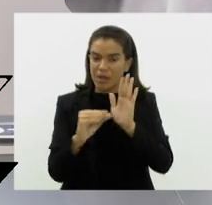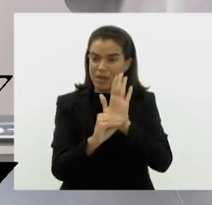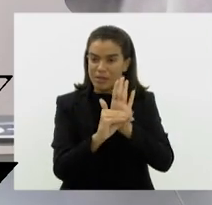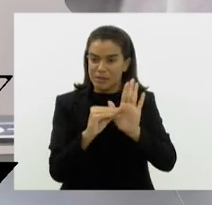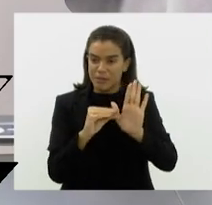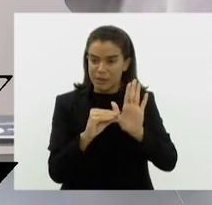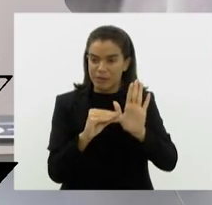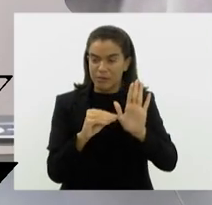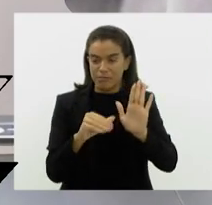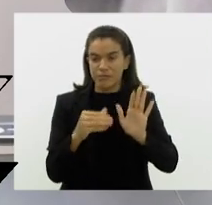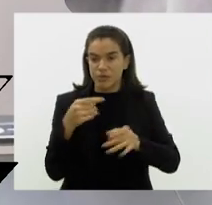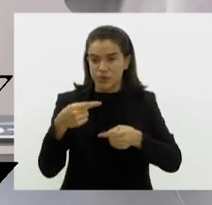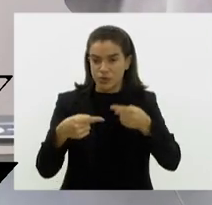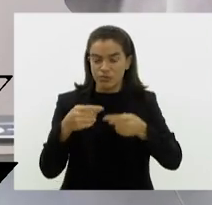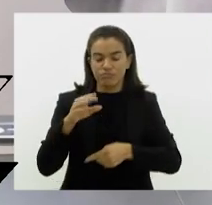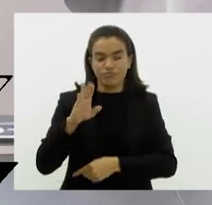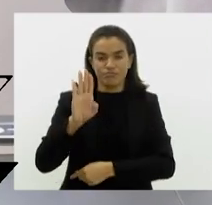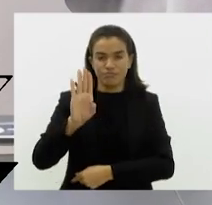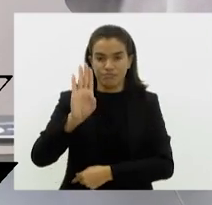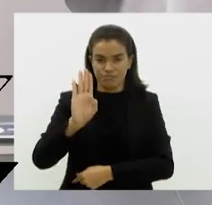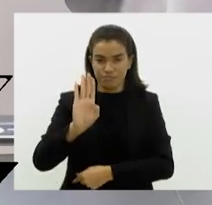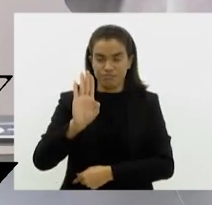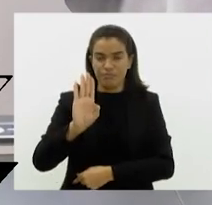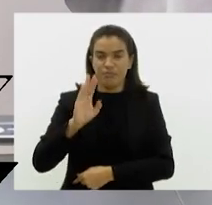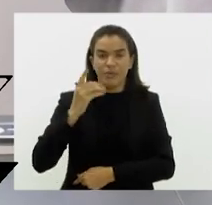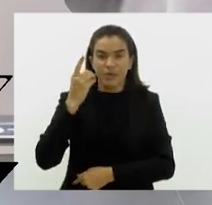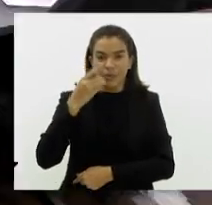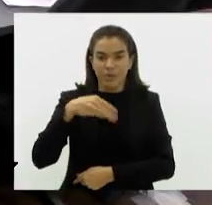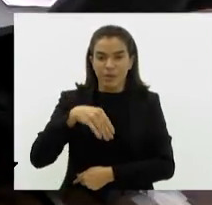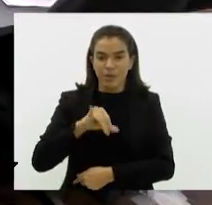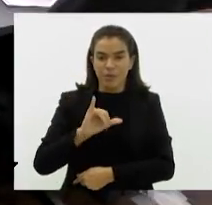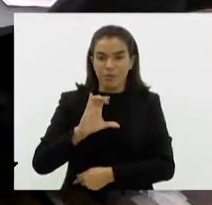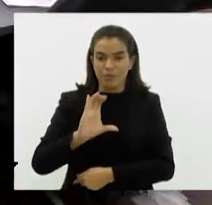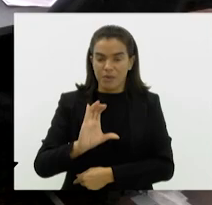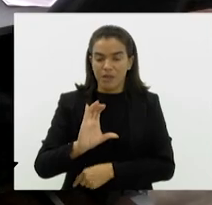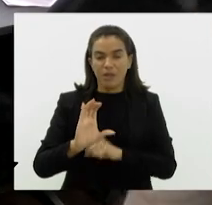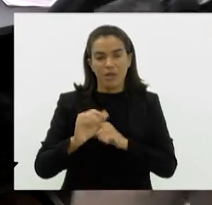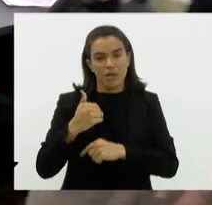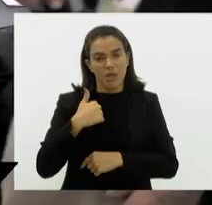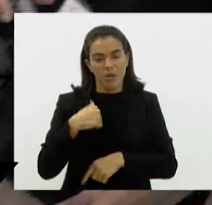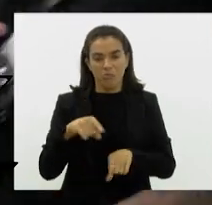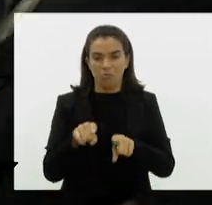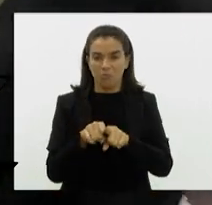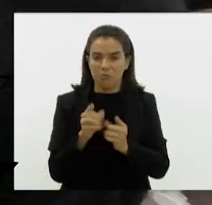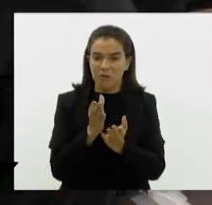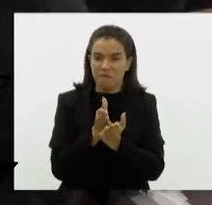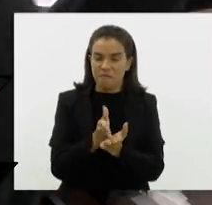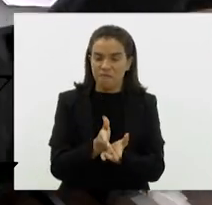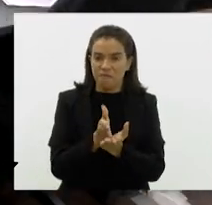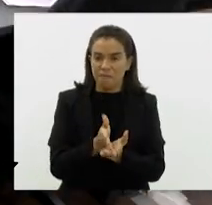emendas. Em discussão. Para discutir, para discutir, deputado Carlos Mink. Também como fiel